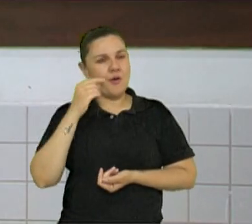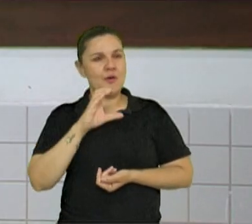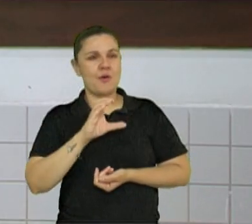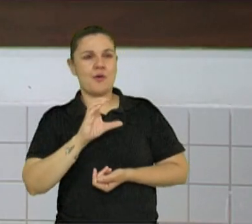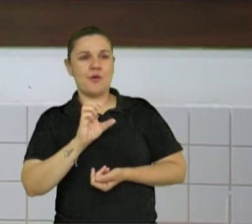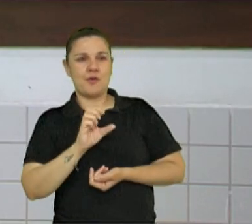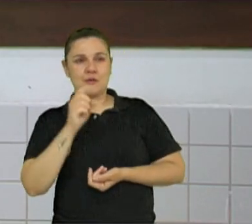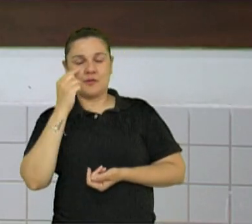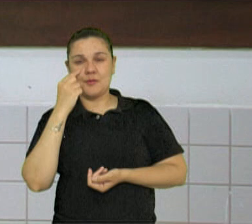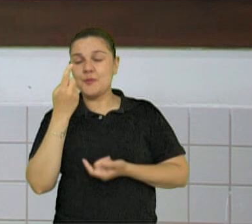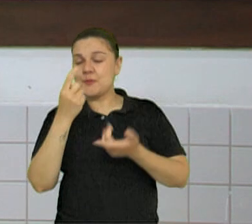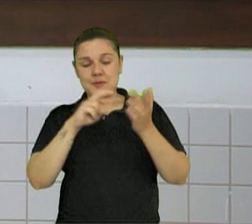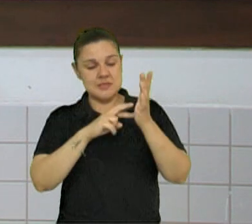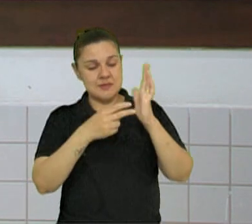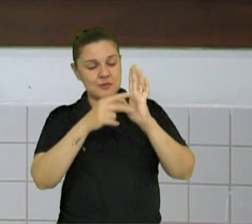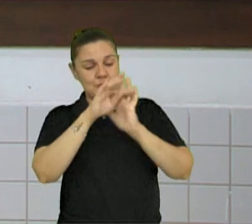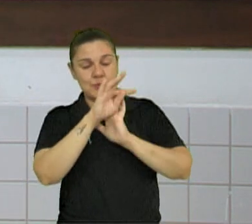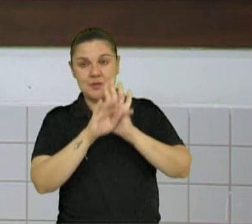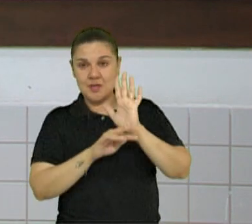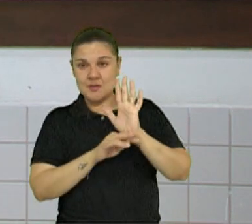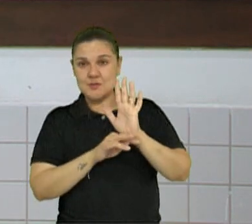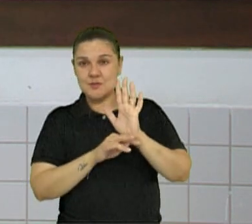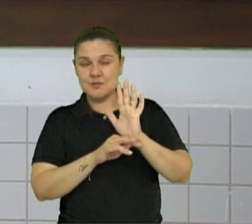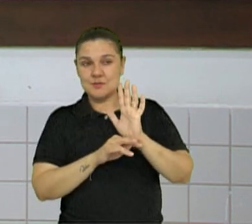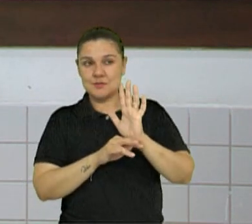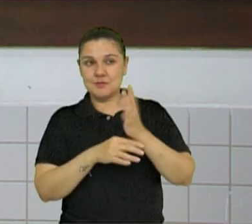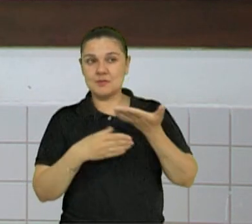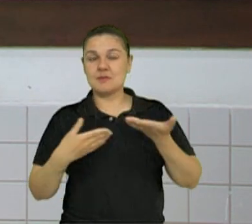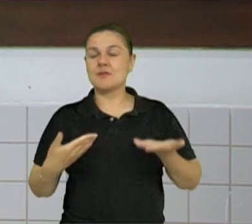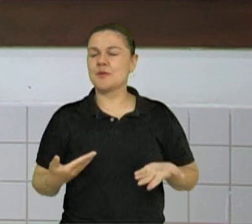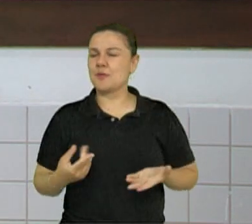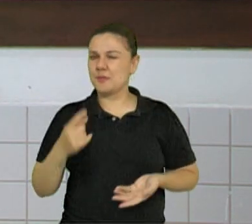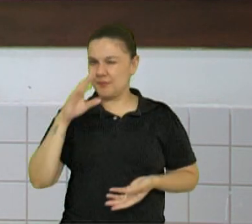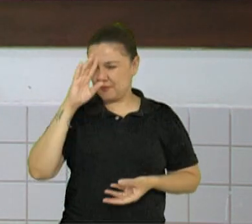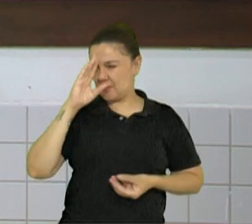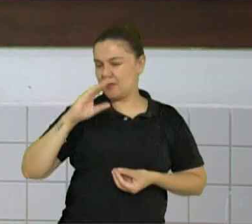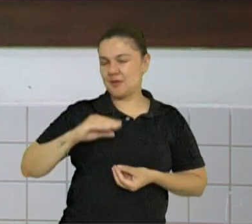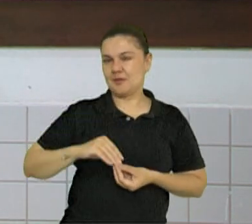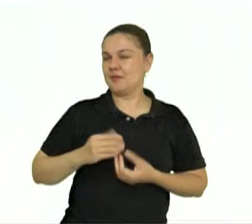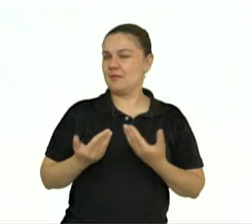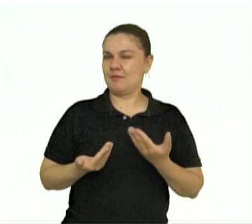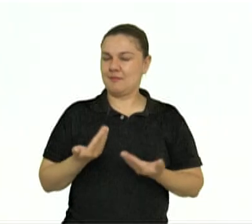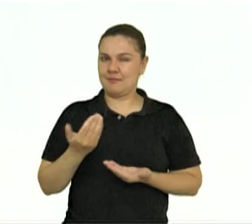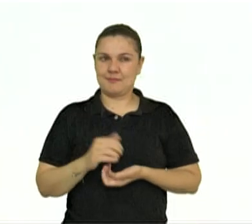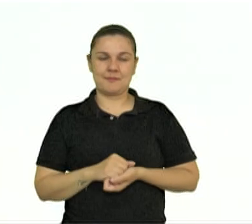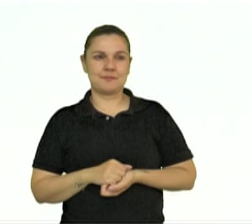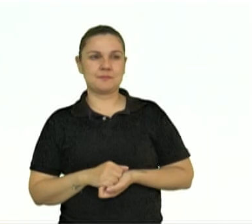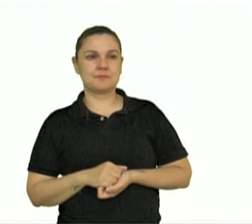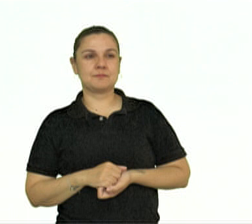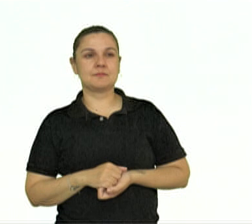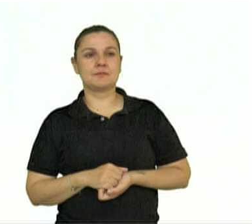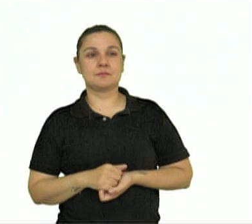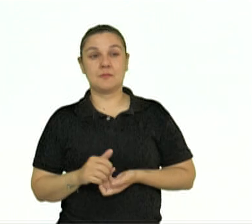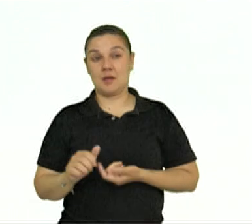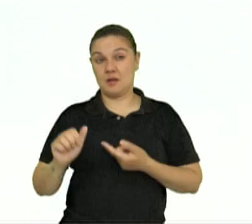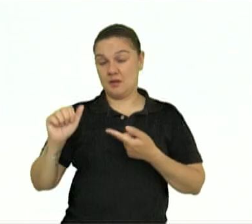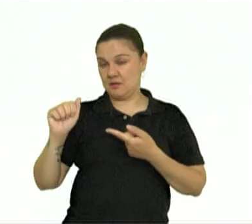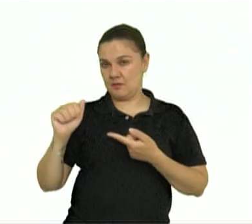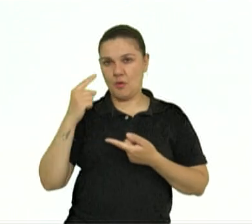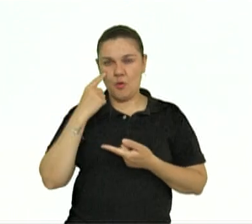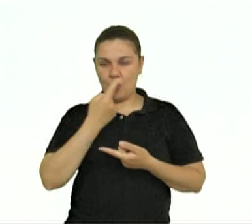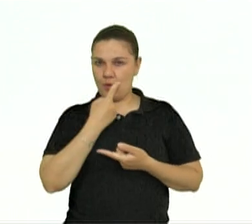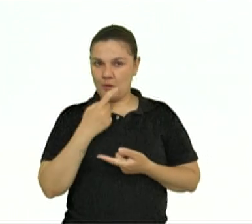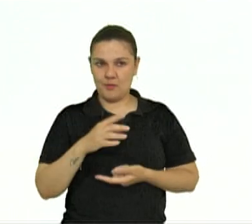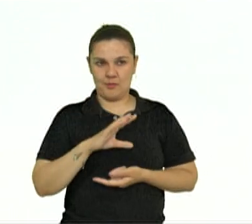interessante. E agora, o texto, esse texto, como que eu vou entender o que ele está passando? O que eu entendo? Letra A, os olhos